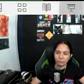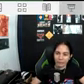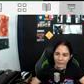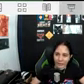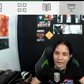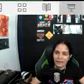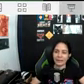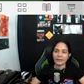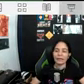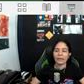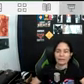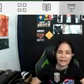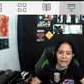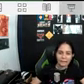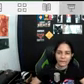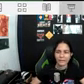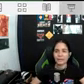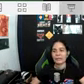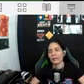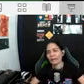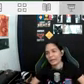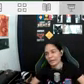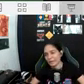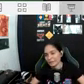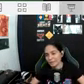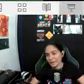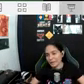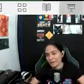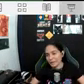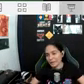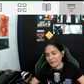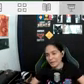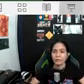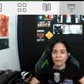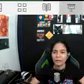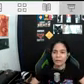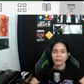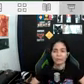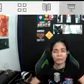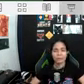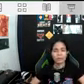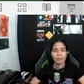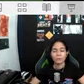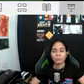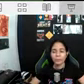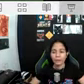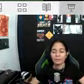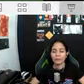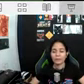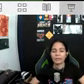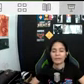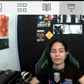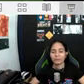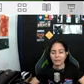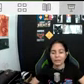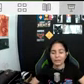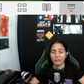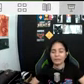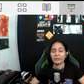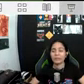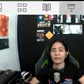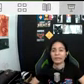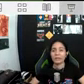não pegar quem era da África e quem era da Ásia, eu também vou ter um ruído. Por quê? Porque nessas